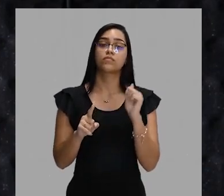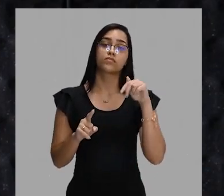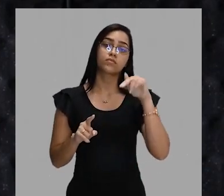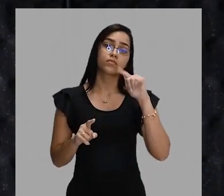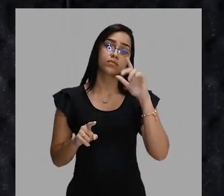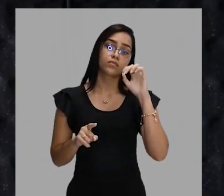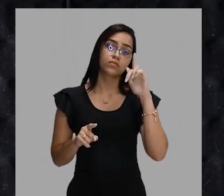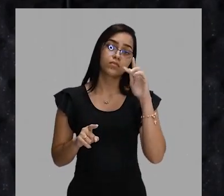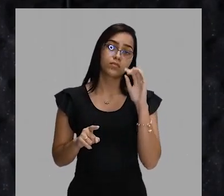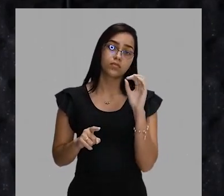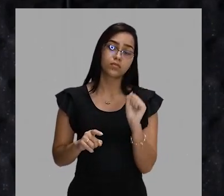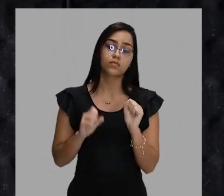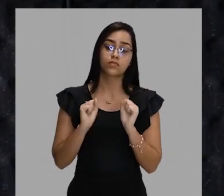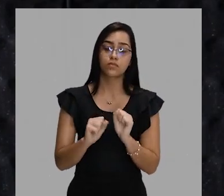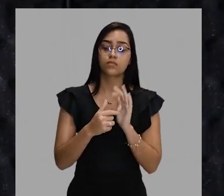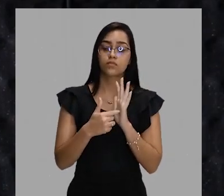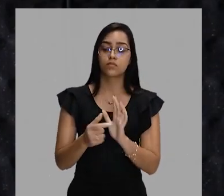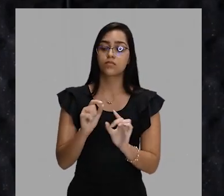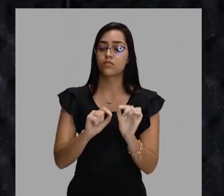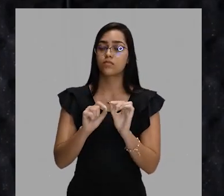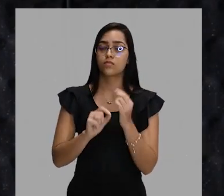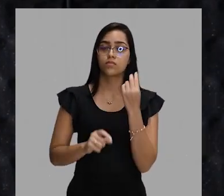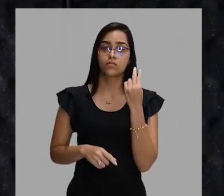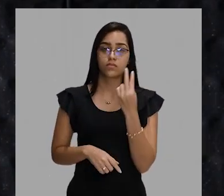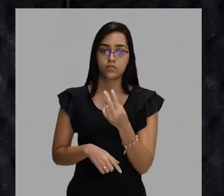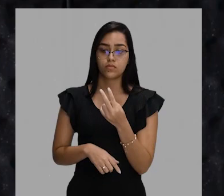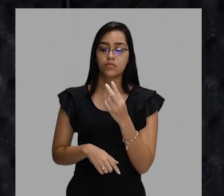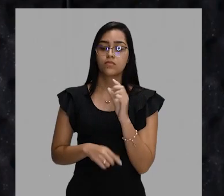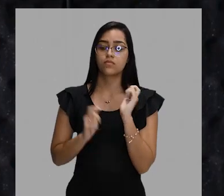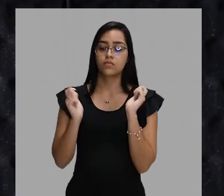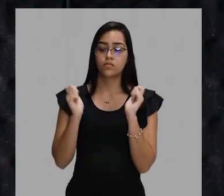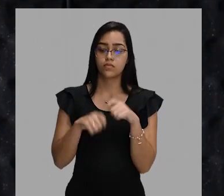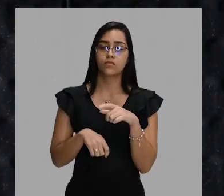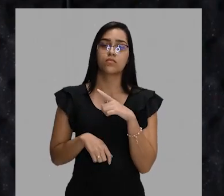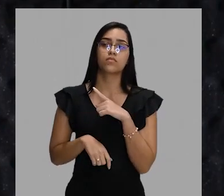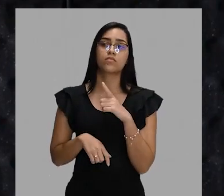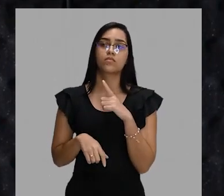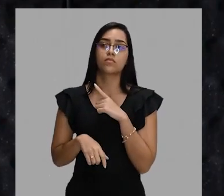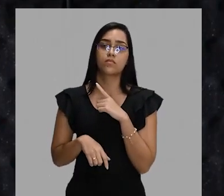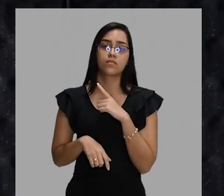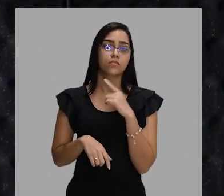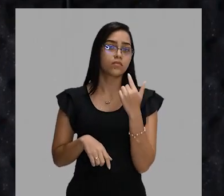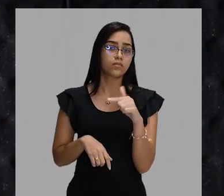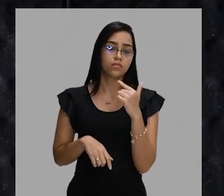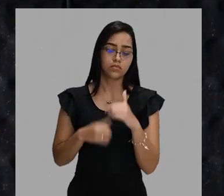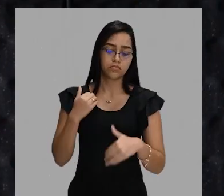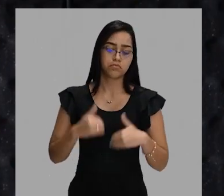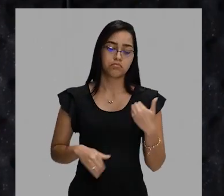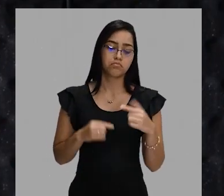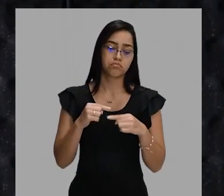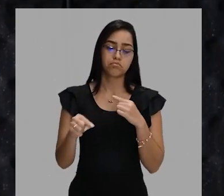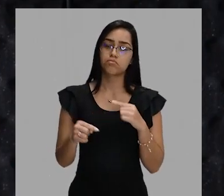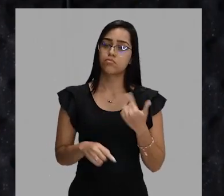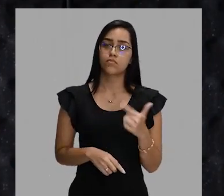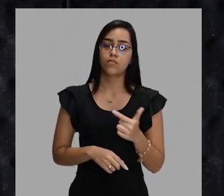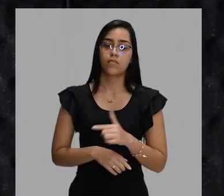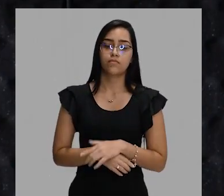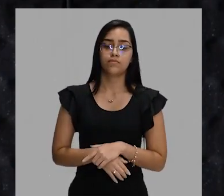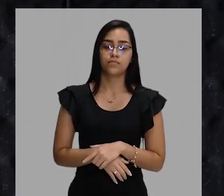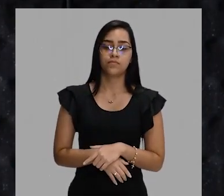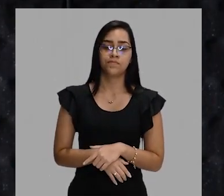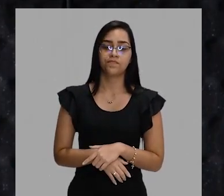eles podem ali mostrar que duas espécies podem não ter um parentesco entre eles,